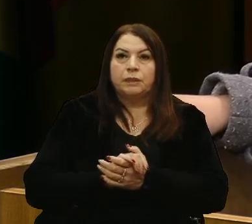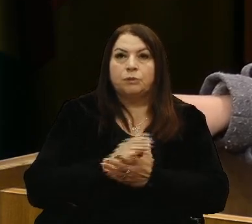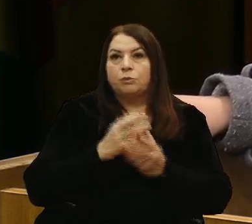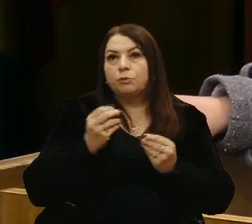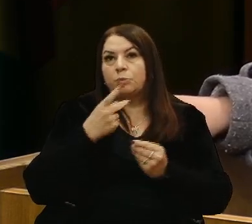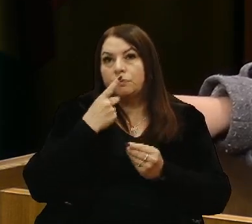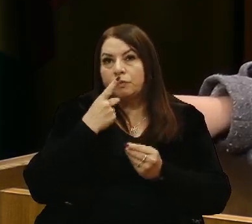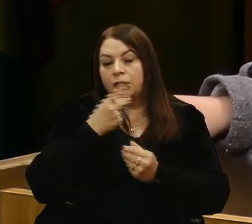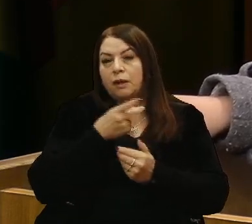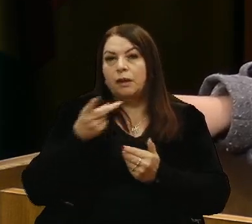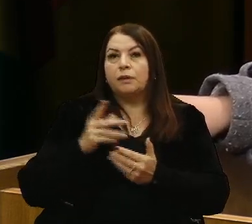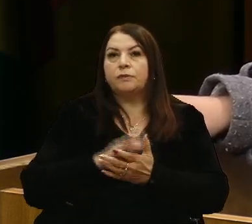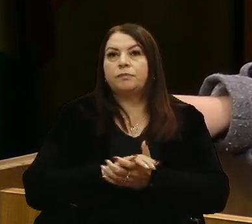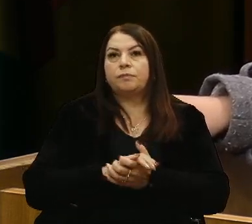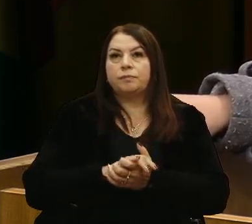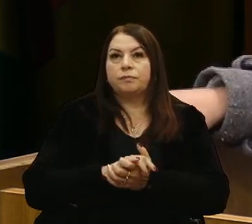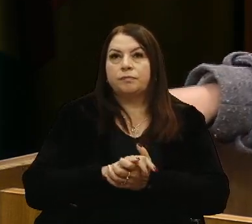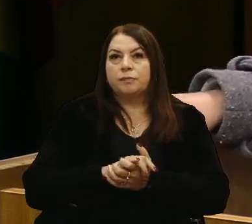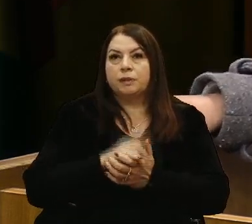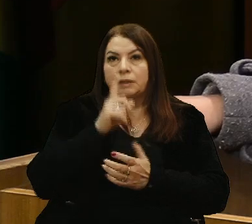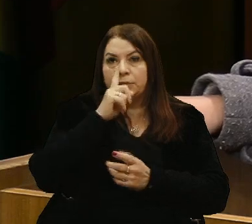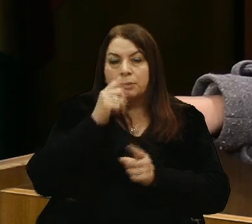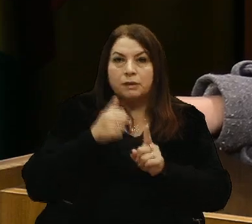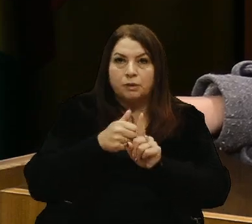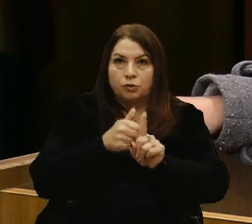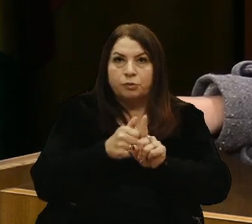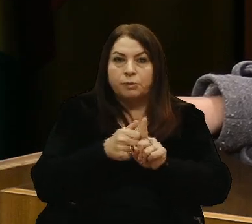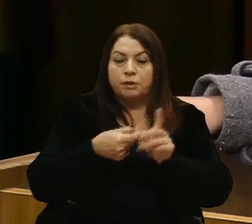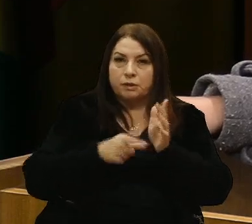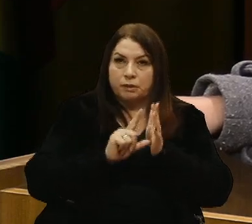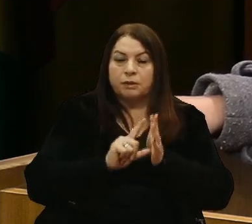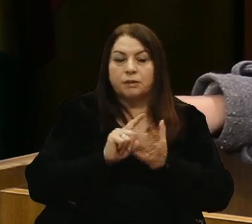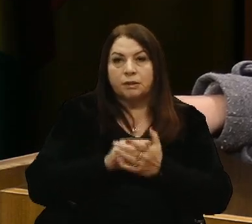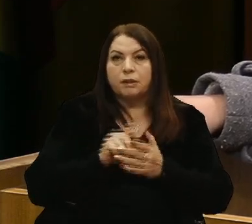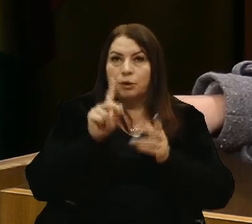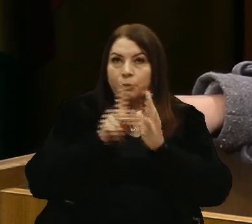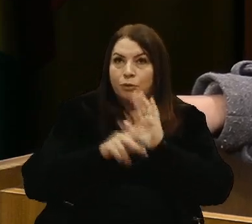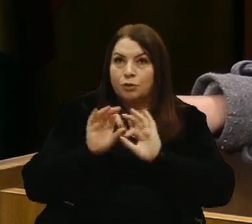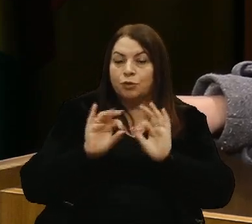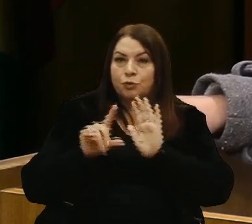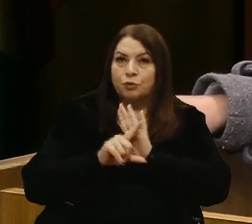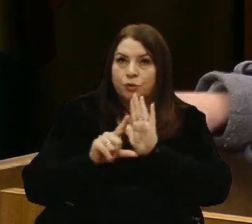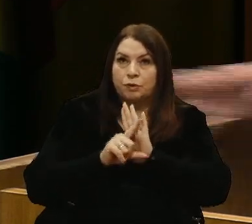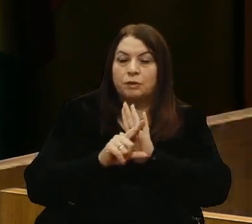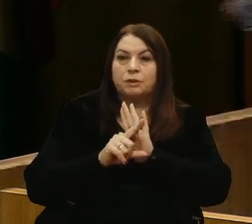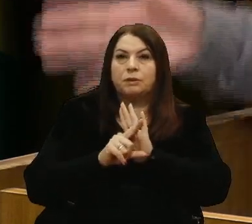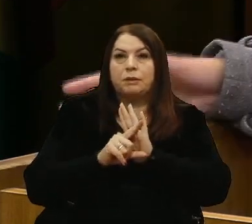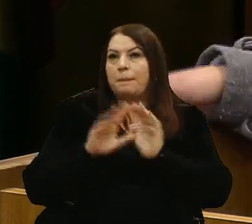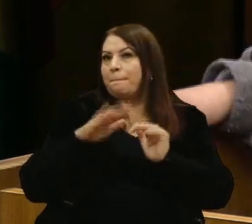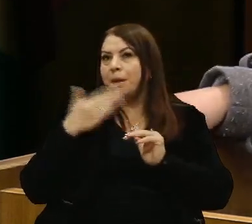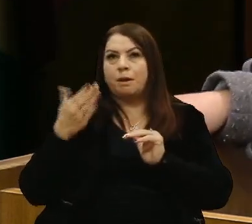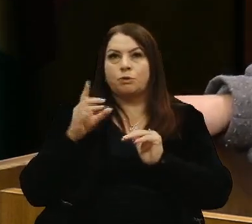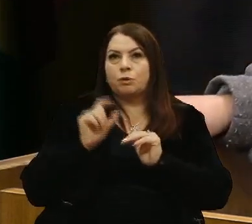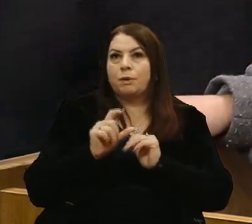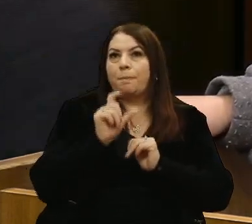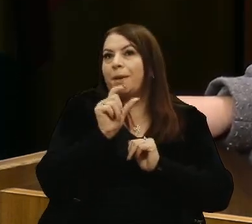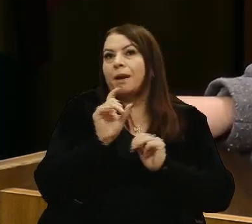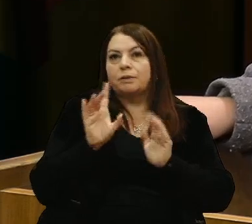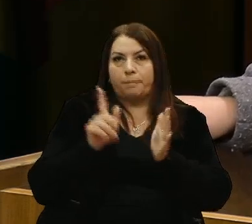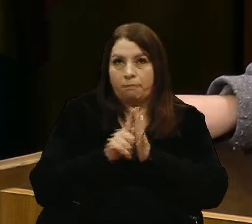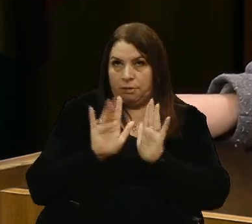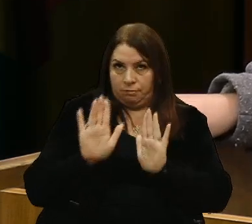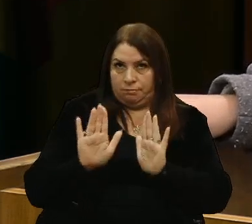bem dito pelas mães atípicas antes, é um projeto de lei que vai muito além de um pedaço de